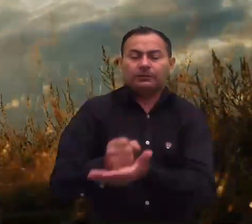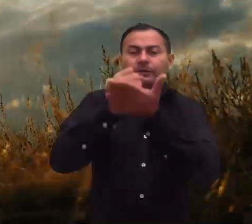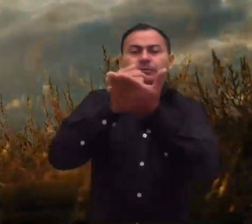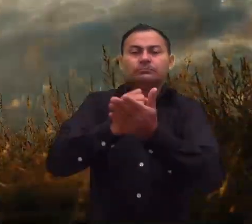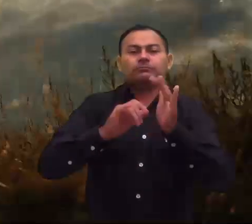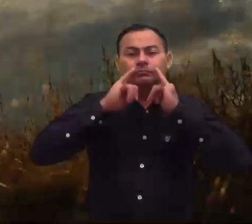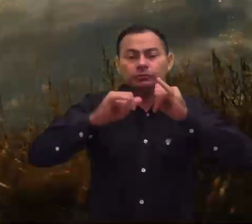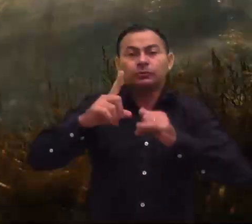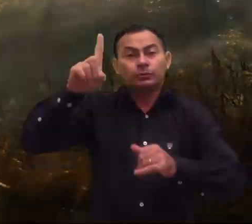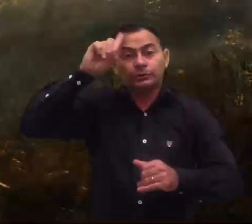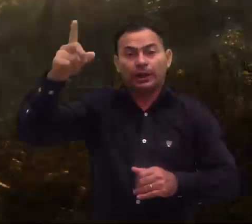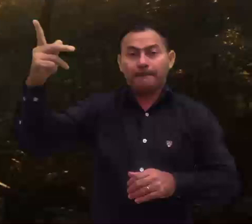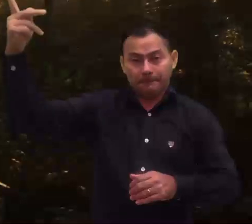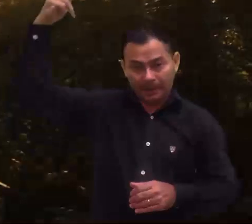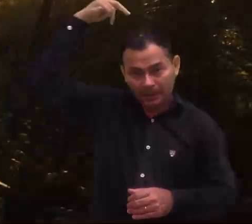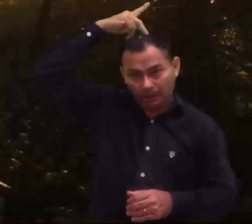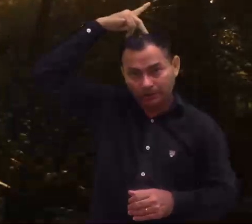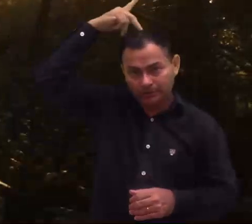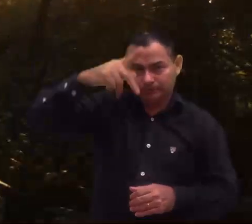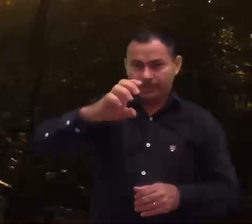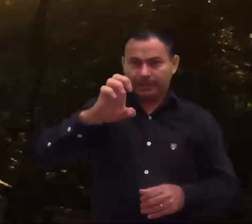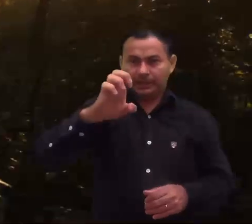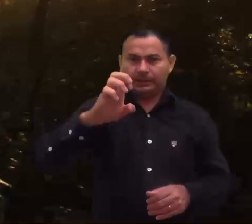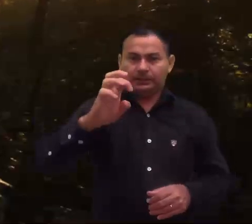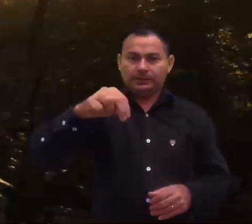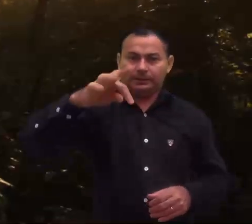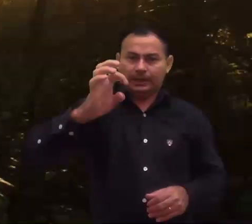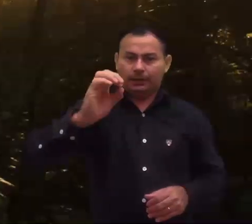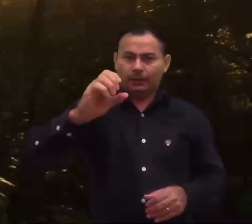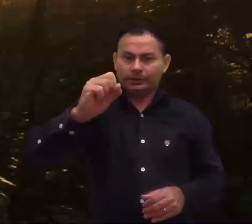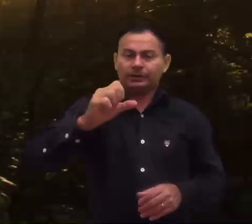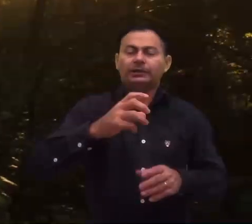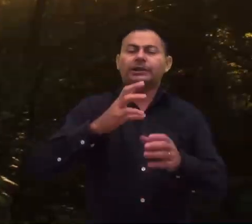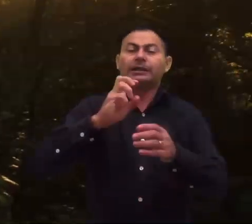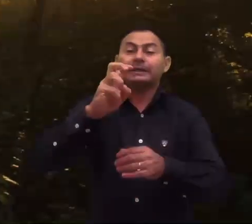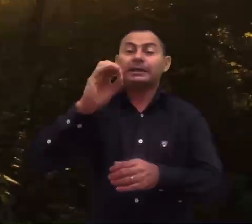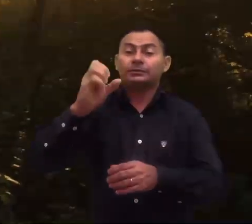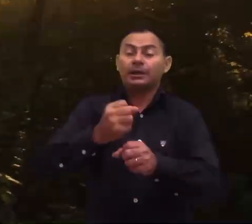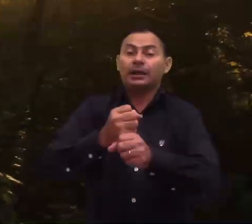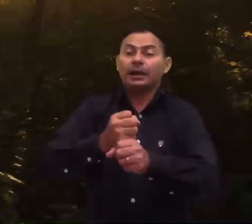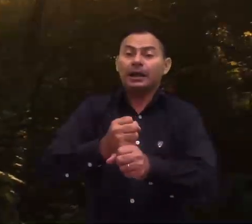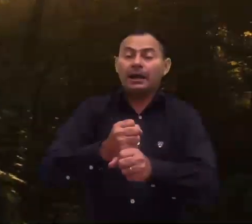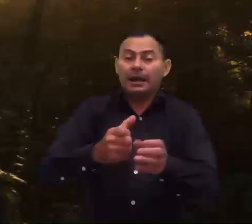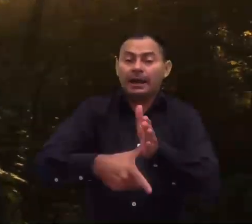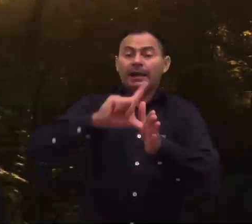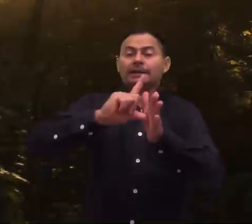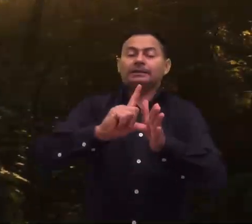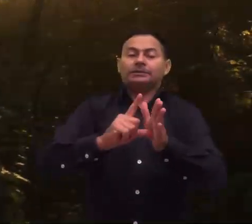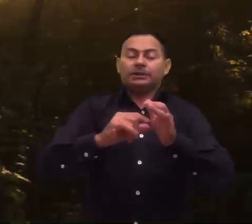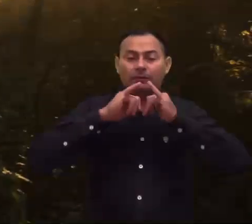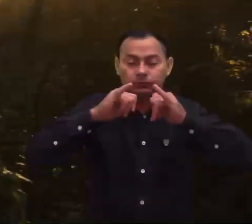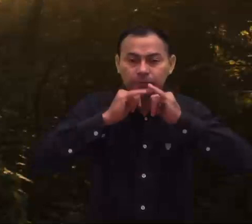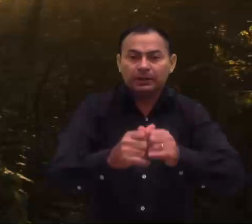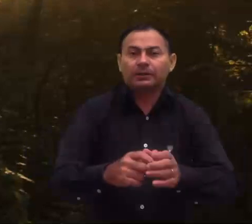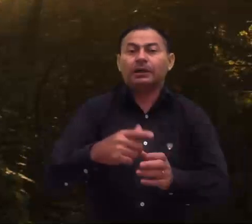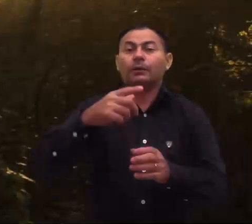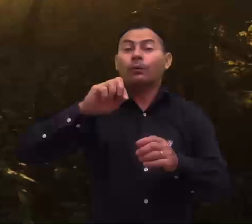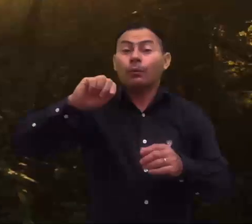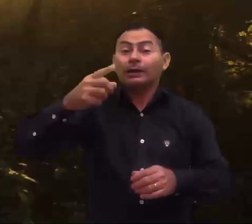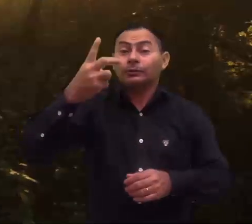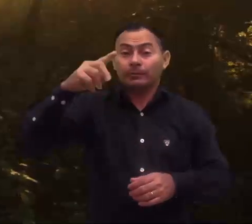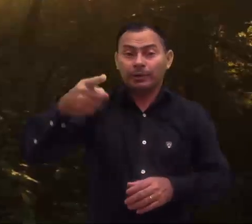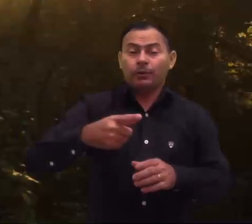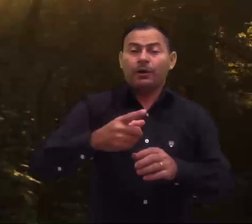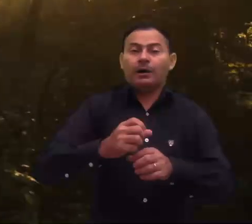que foi pregada no dia do Pentecostes, que já vinha sendo pregada 500 anos antes dos apóstolos e há quase 2000 anos depois